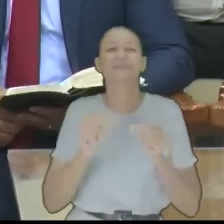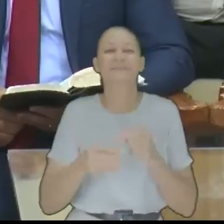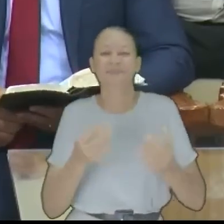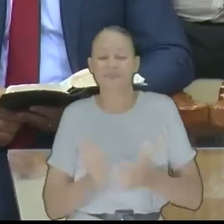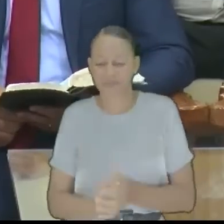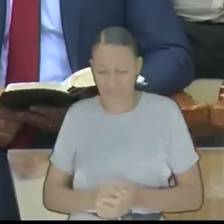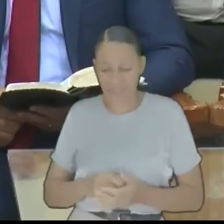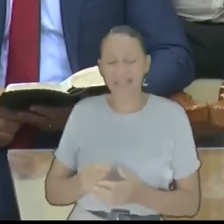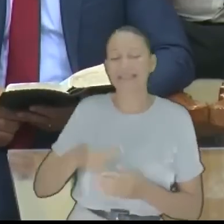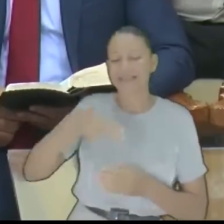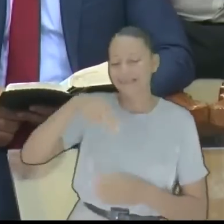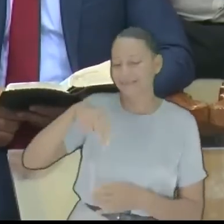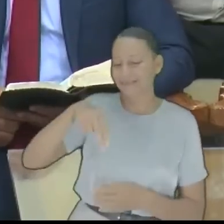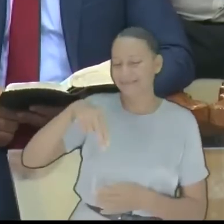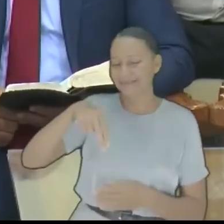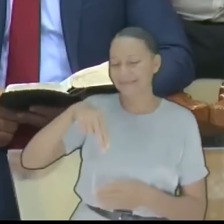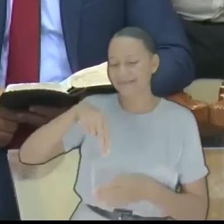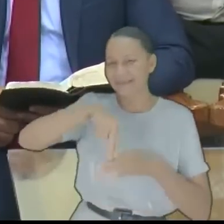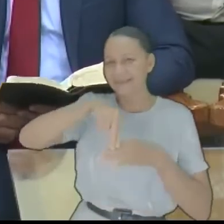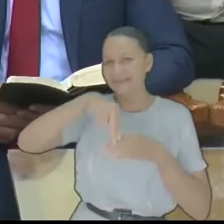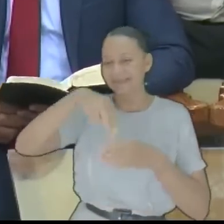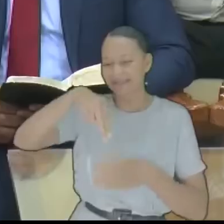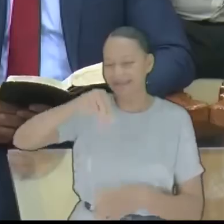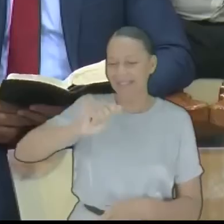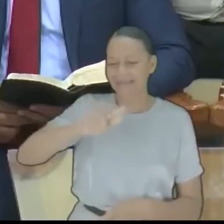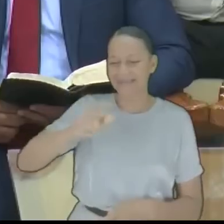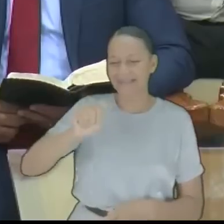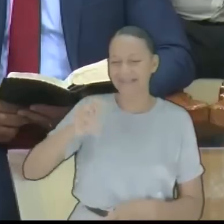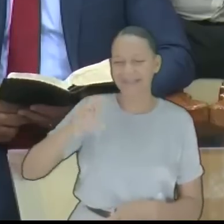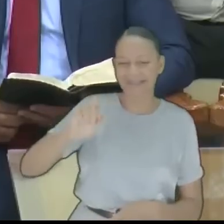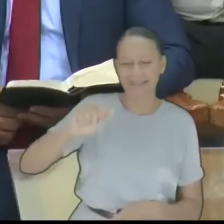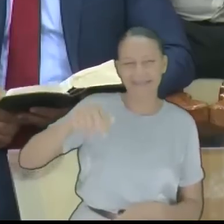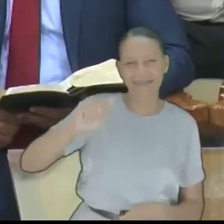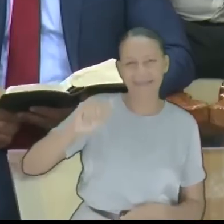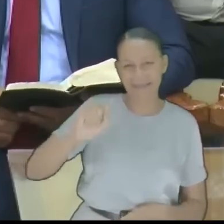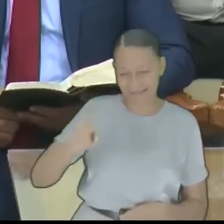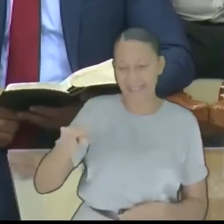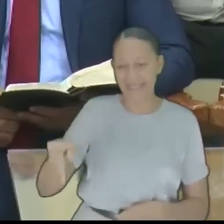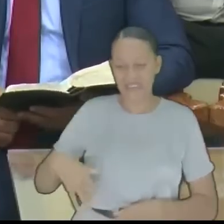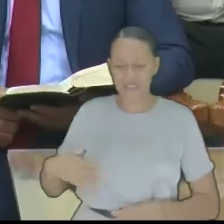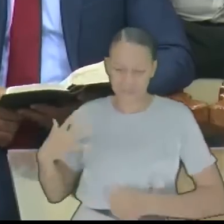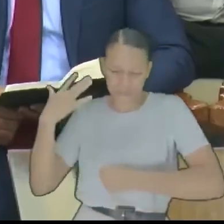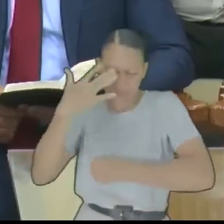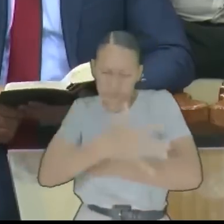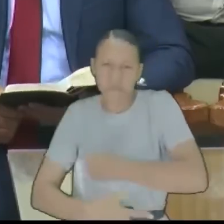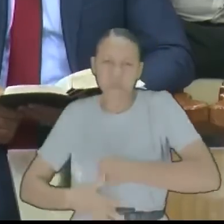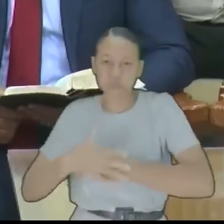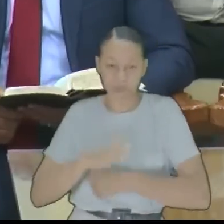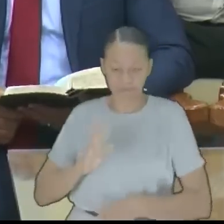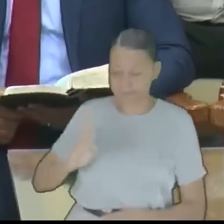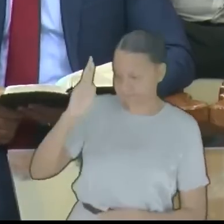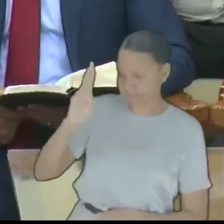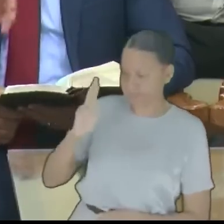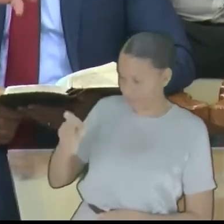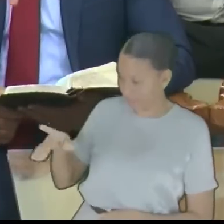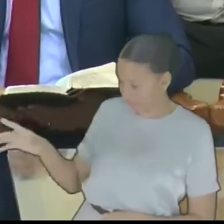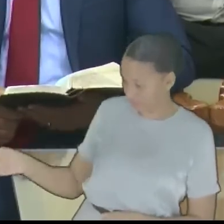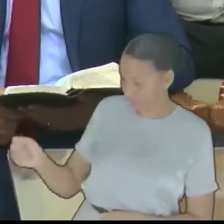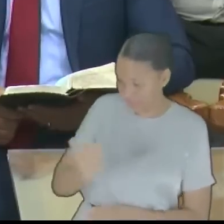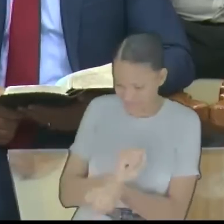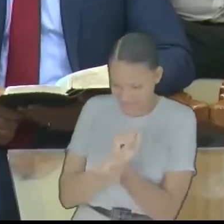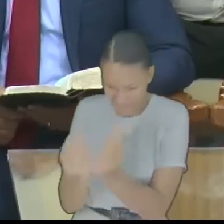nas arenas os gladiadores, geralmente escravos, irmãos. Os donos dos escravos